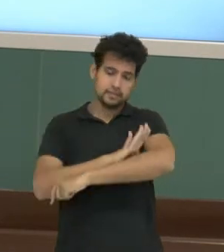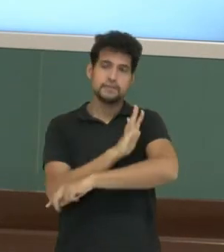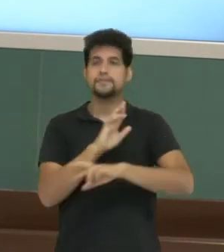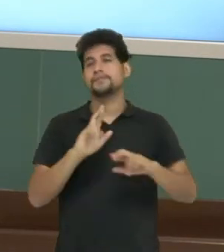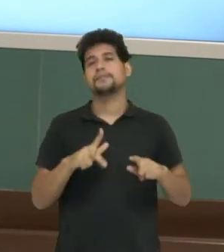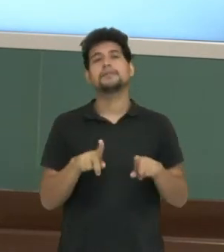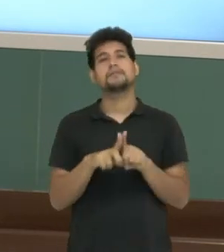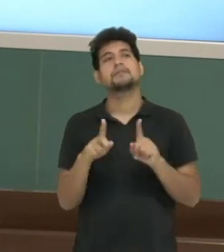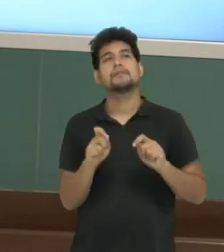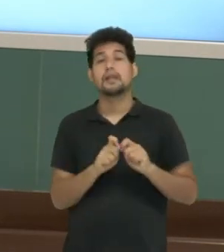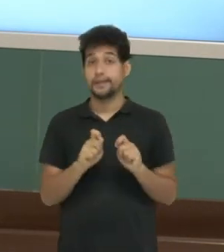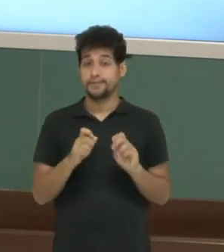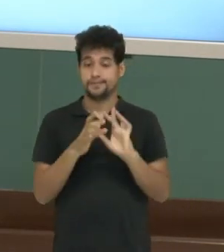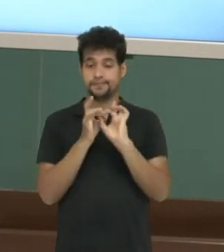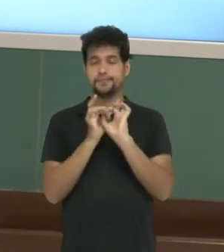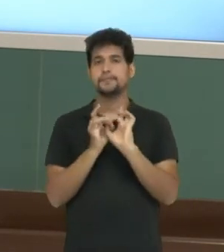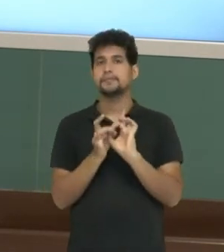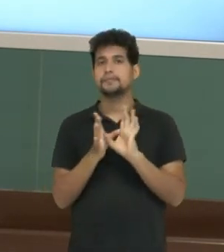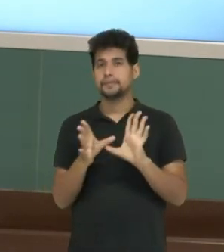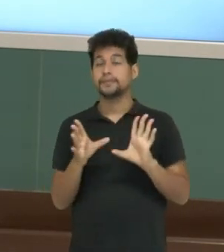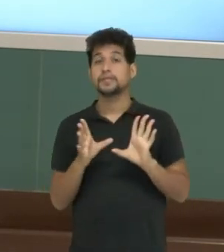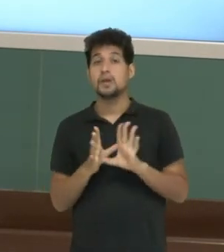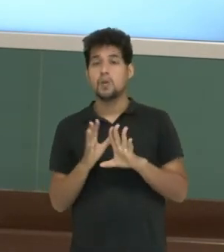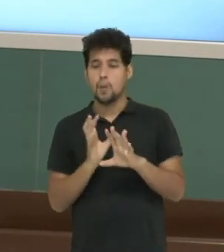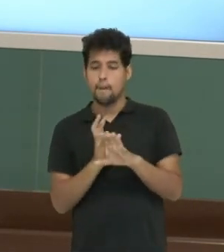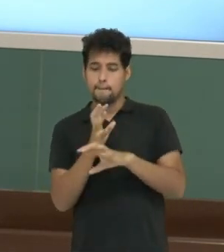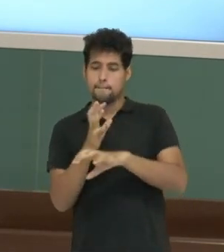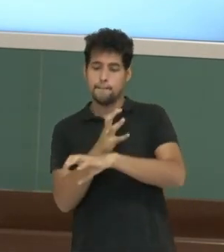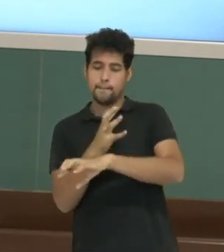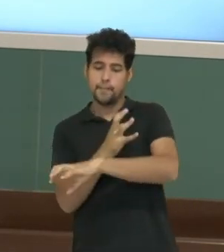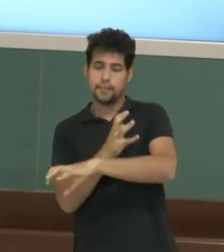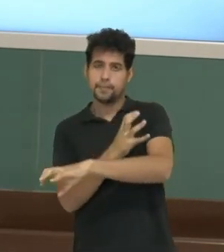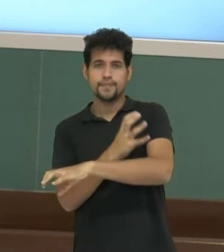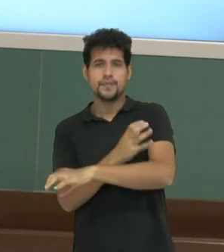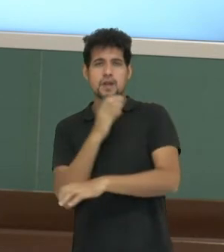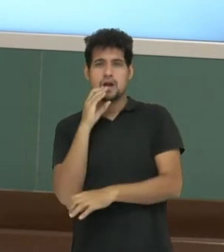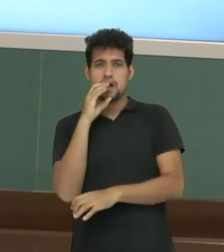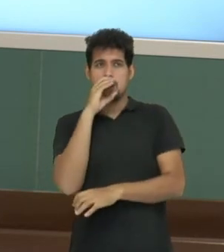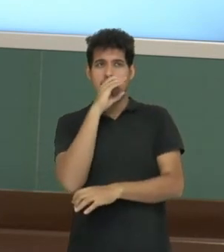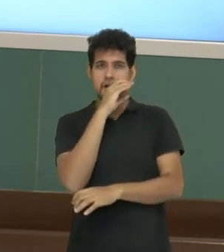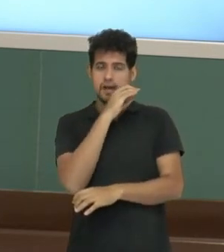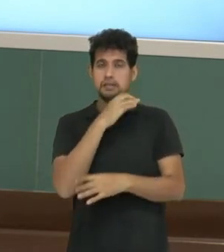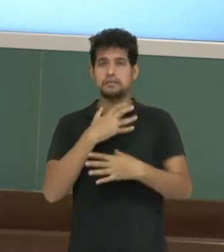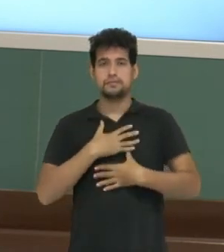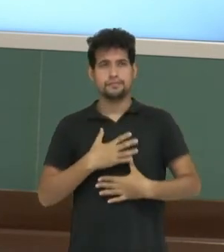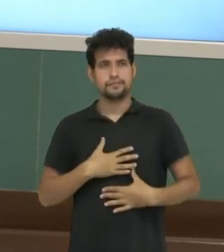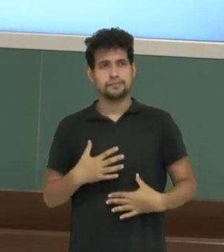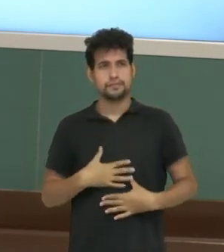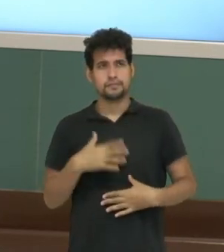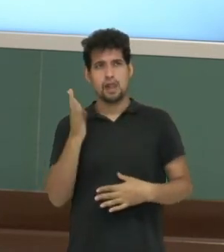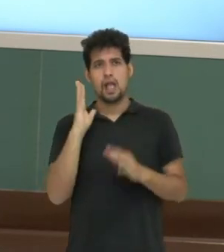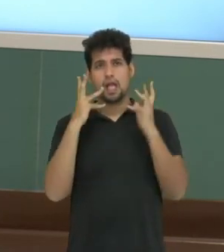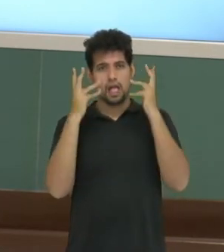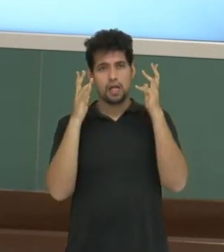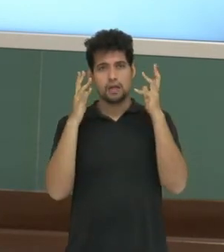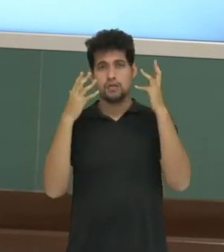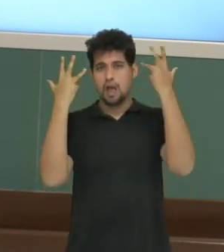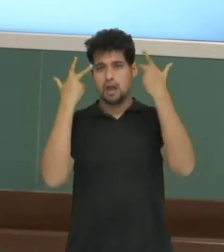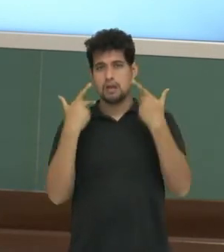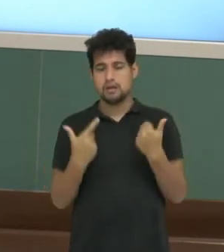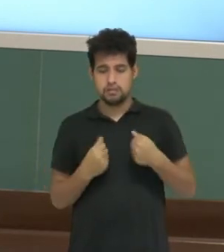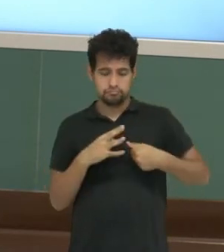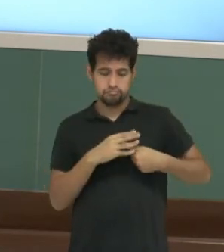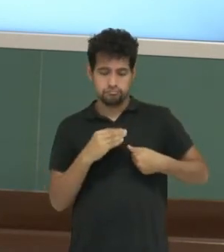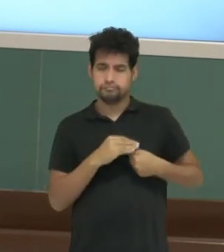então, permite, né? Os pelos permite, então, que a temperatura do corpo dos mamíferos mantém sempre